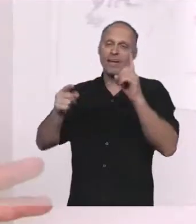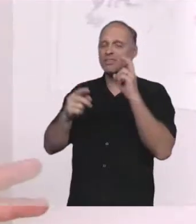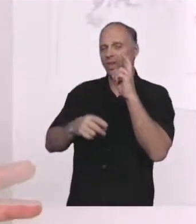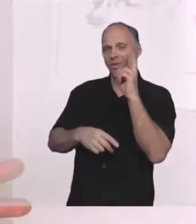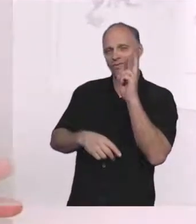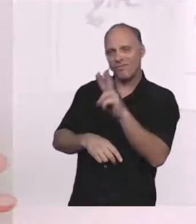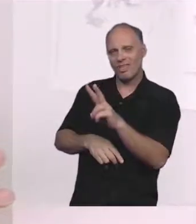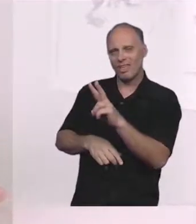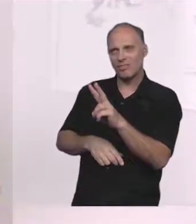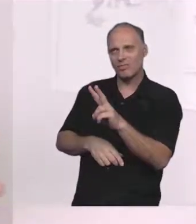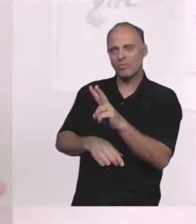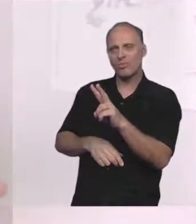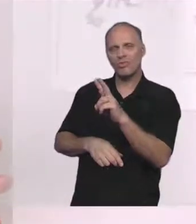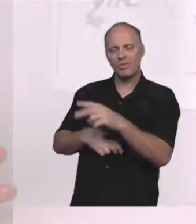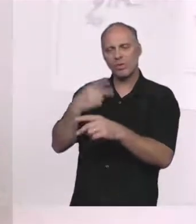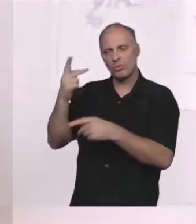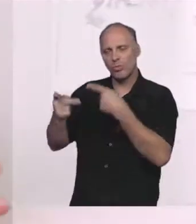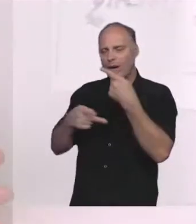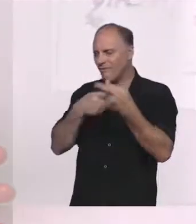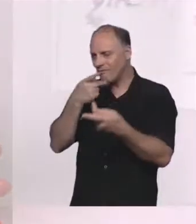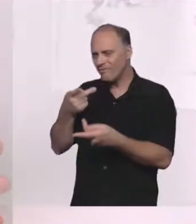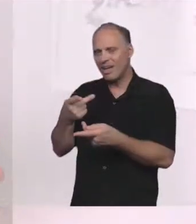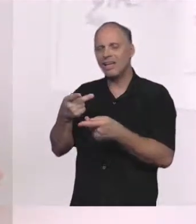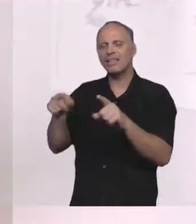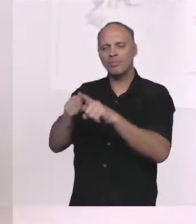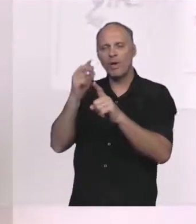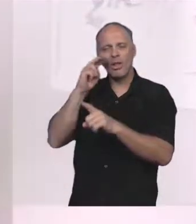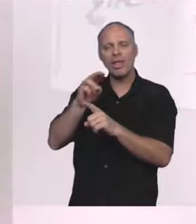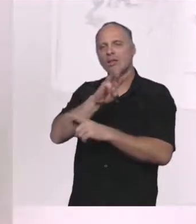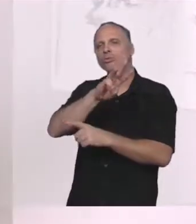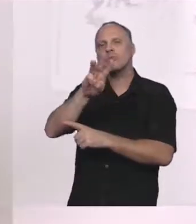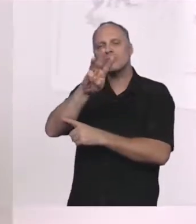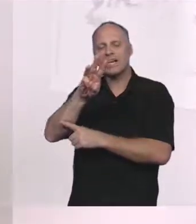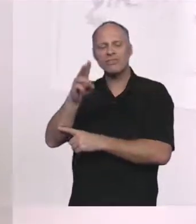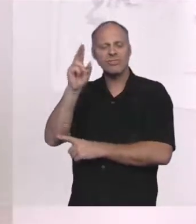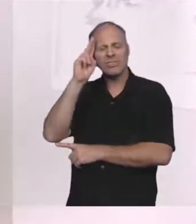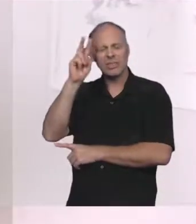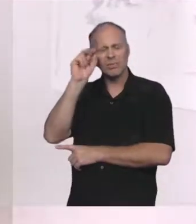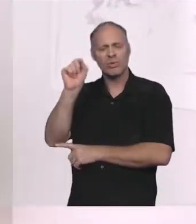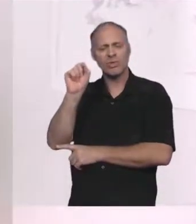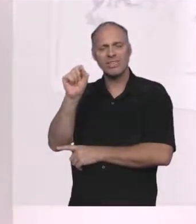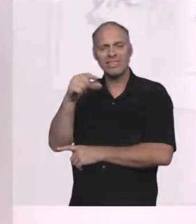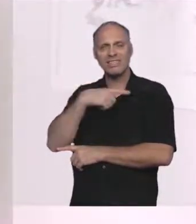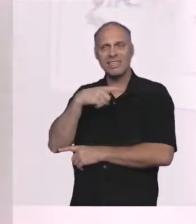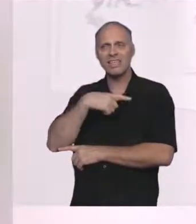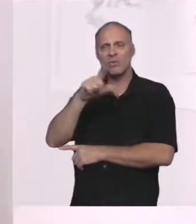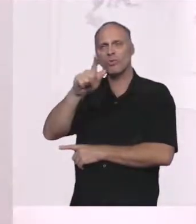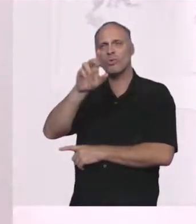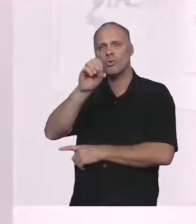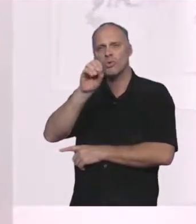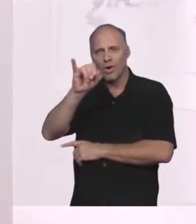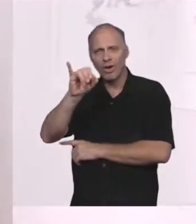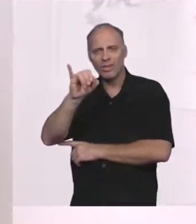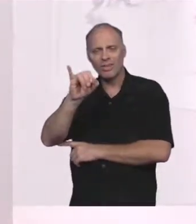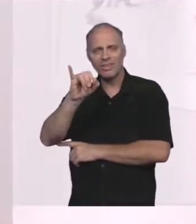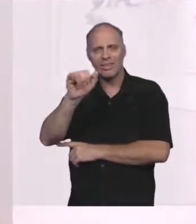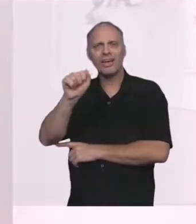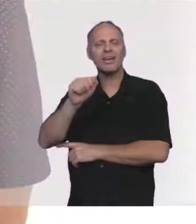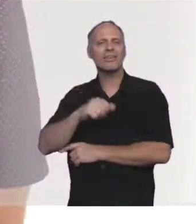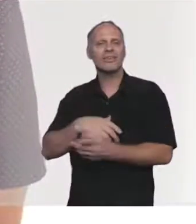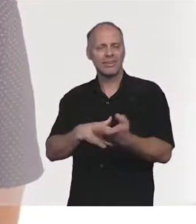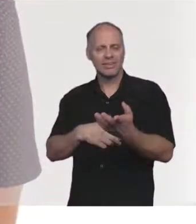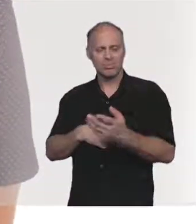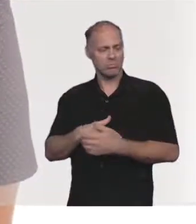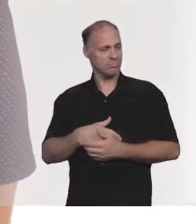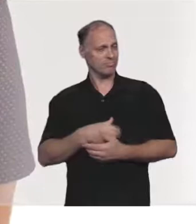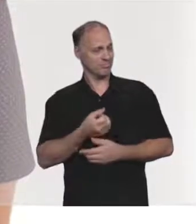eu vi tuas ilustrações, né, no site, ele me chamou a atenção, assim, me lembrou Goya, os desenhos do Goya.